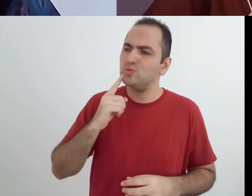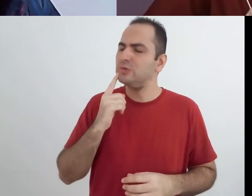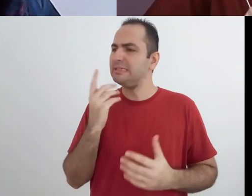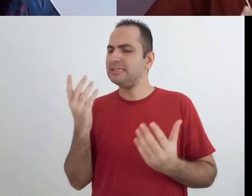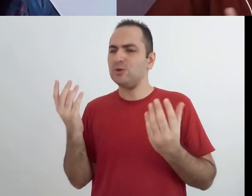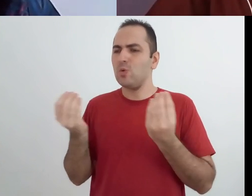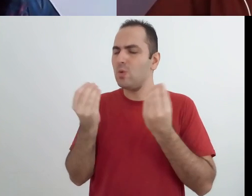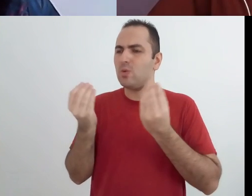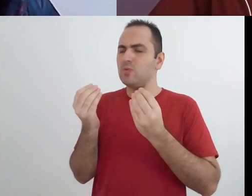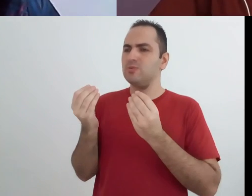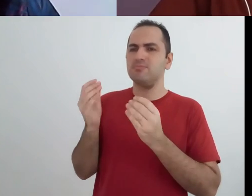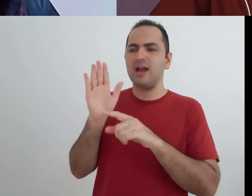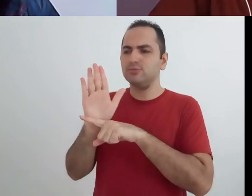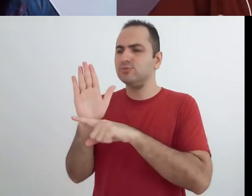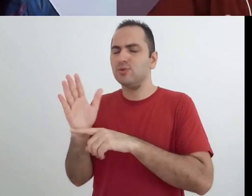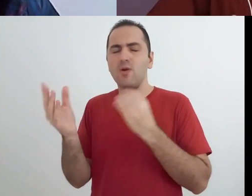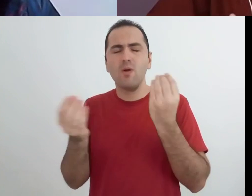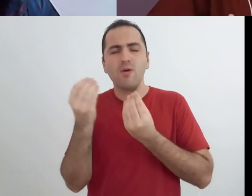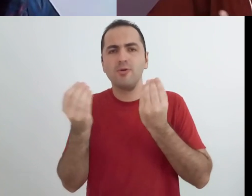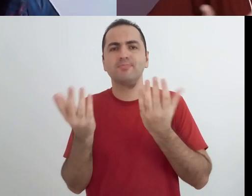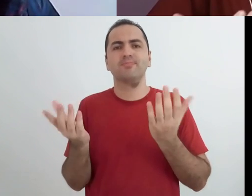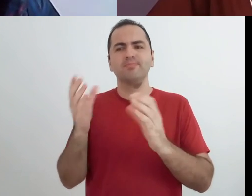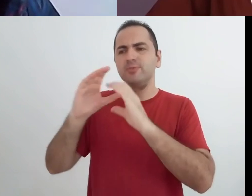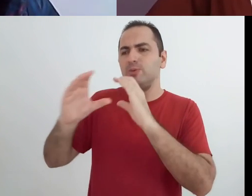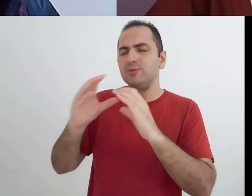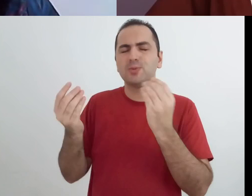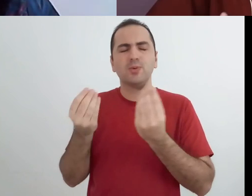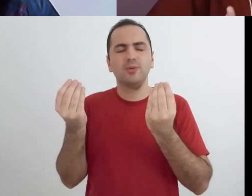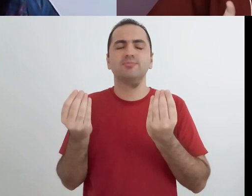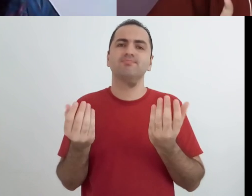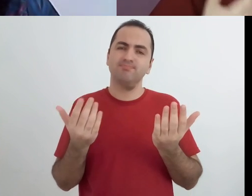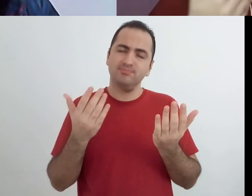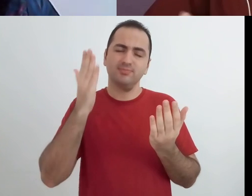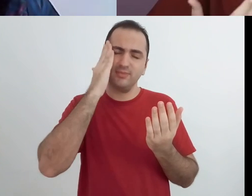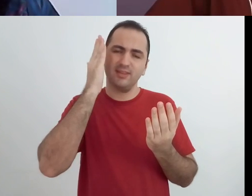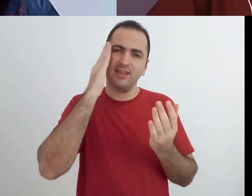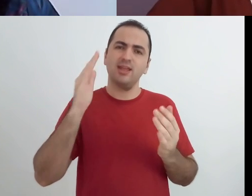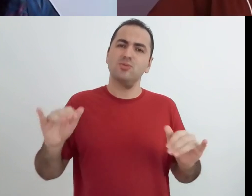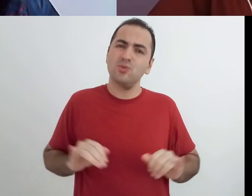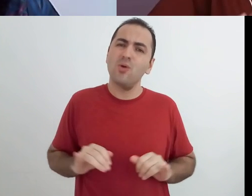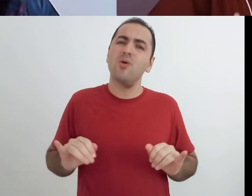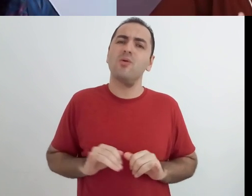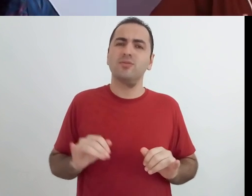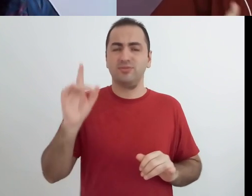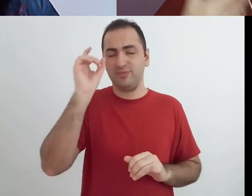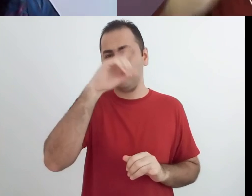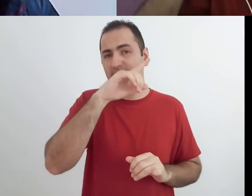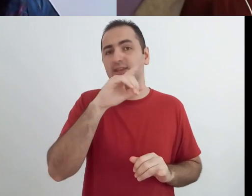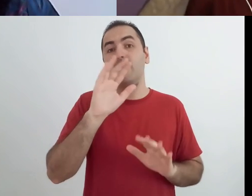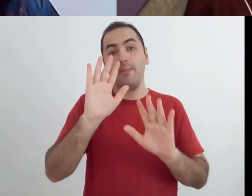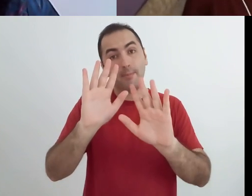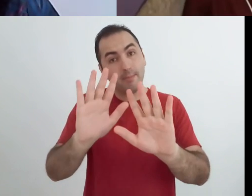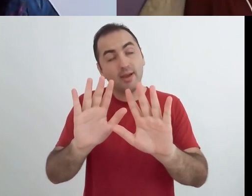surdos na família, a gente não entenda. Mas o que a gente quer demonstrar aqui é que é importante vocês pensarem nisso